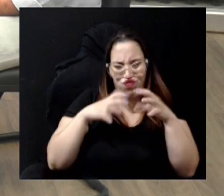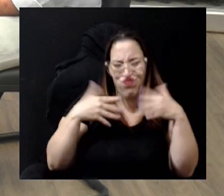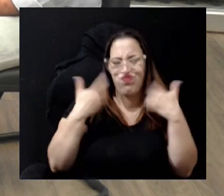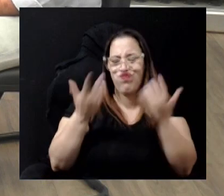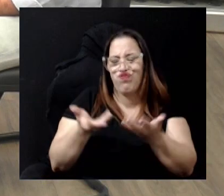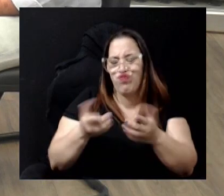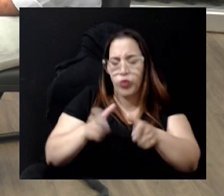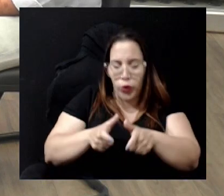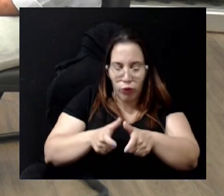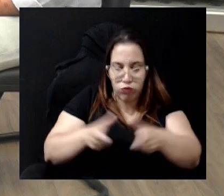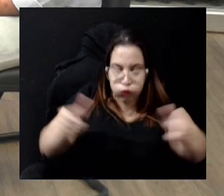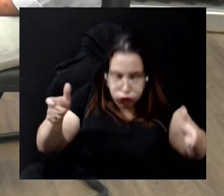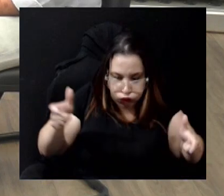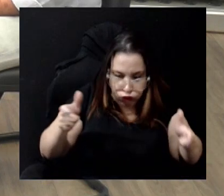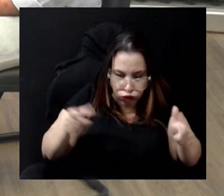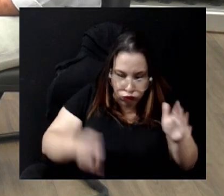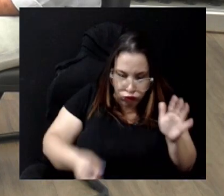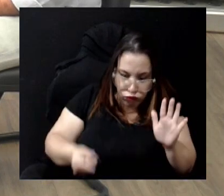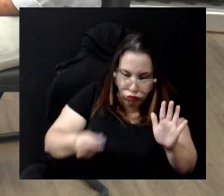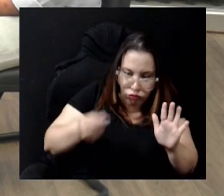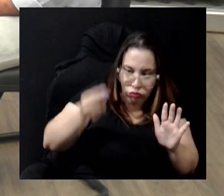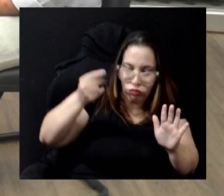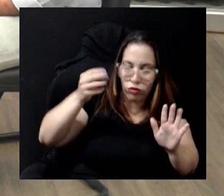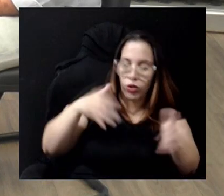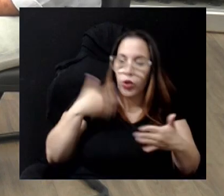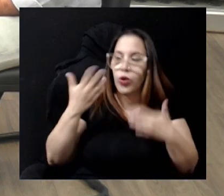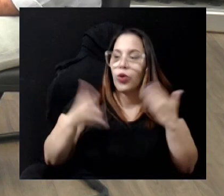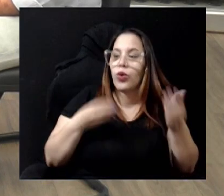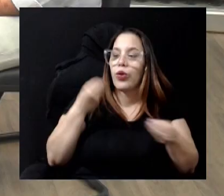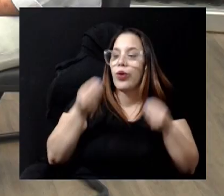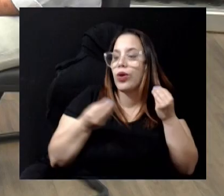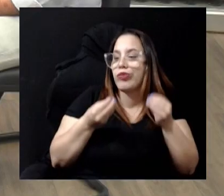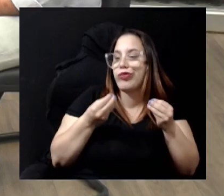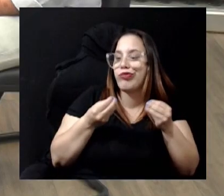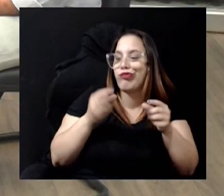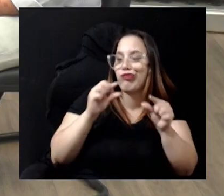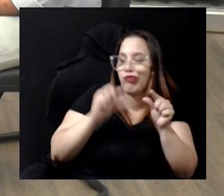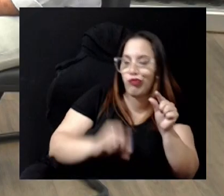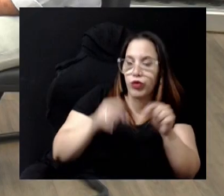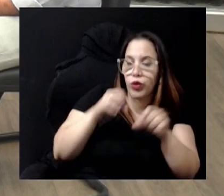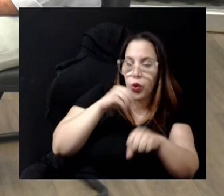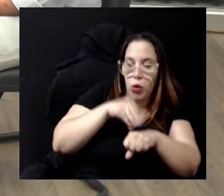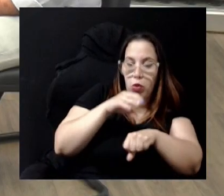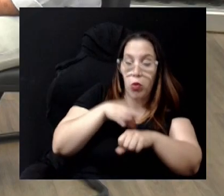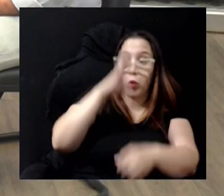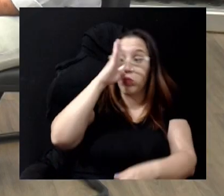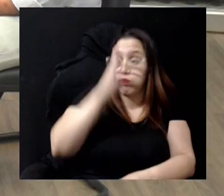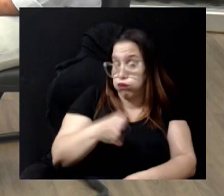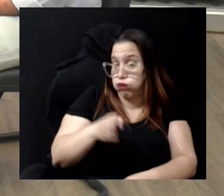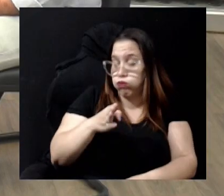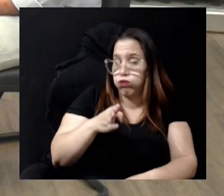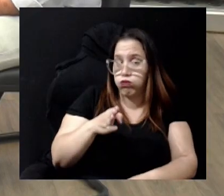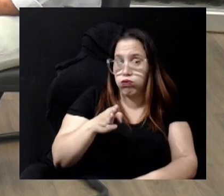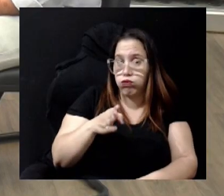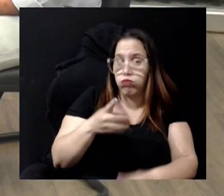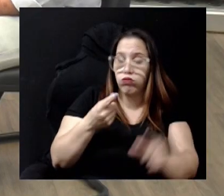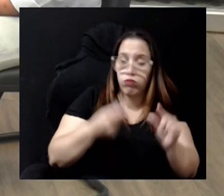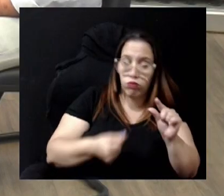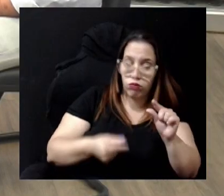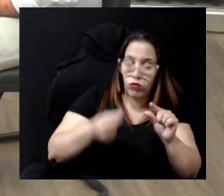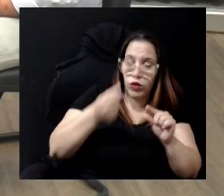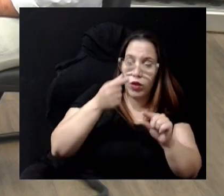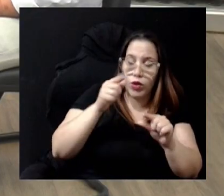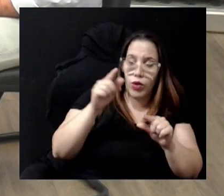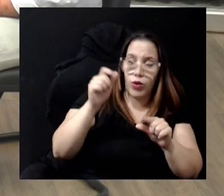da nossa tarifa? Como a gente economiza? Qual uma dica assertiva aí para economizar a luz no dia a dia?